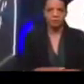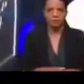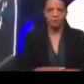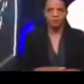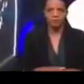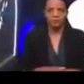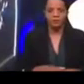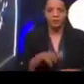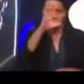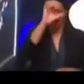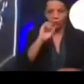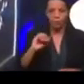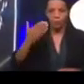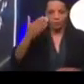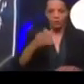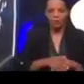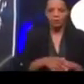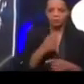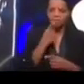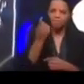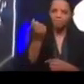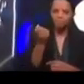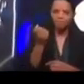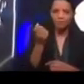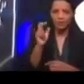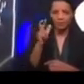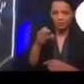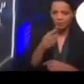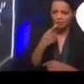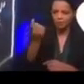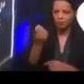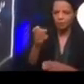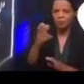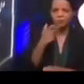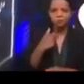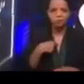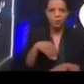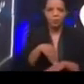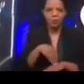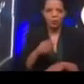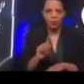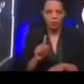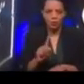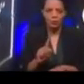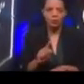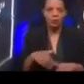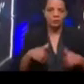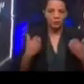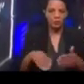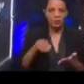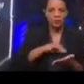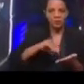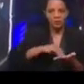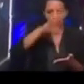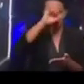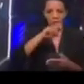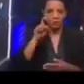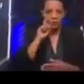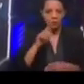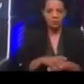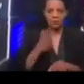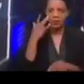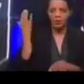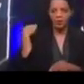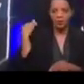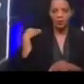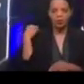O Primeiro-Ministro foi questionado pela RTP e não quis comentar a demissão do Secretário de Estado da Defesa. António Costa está a